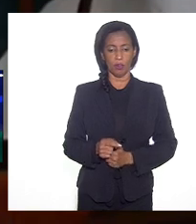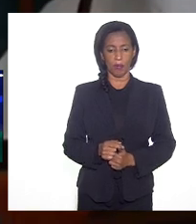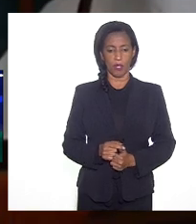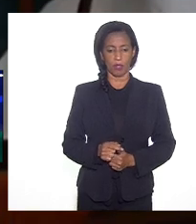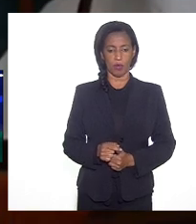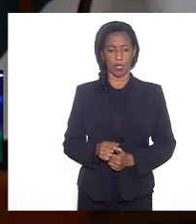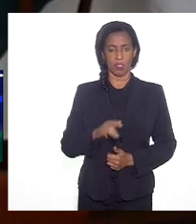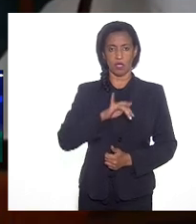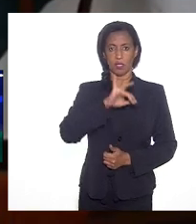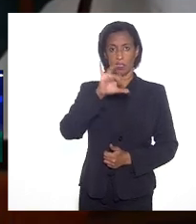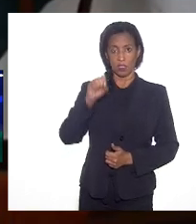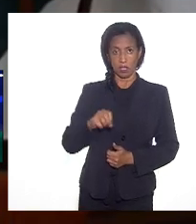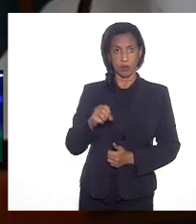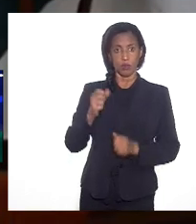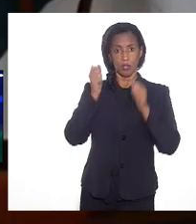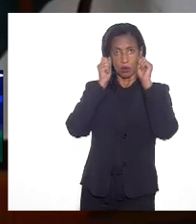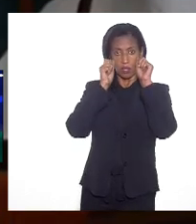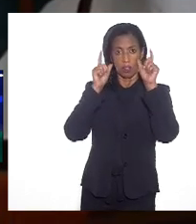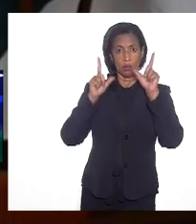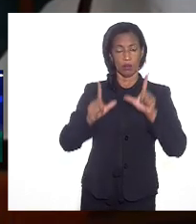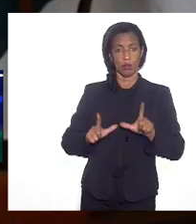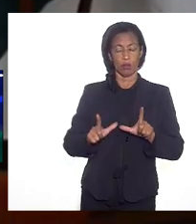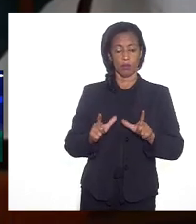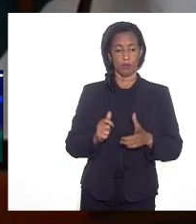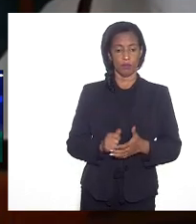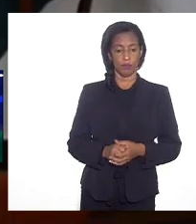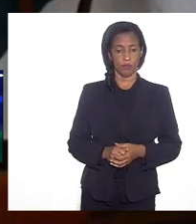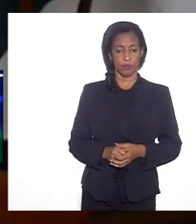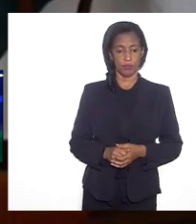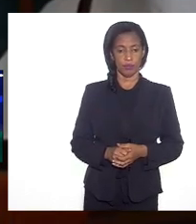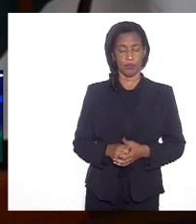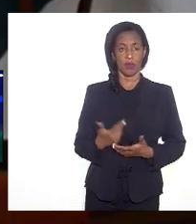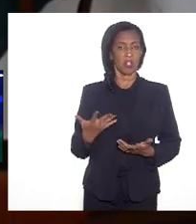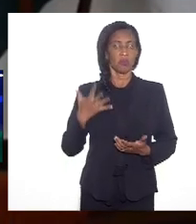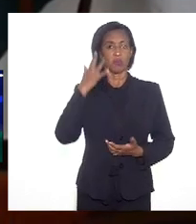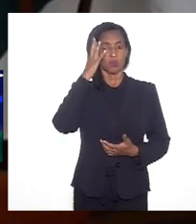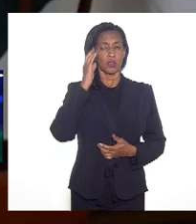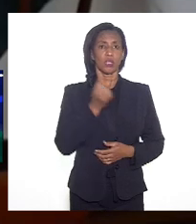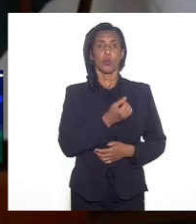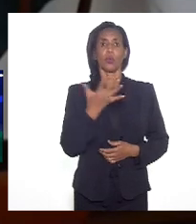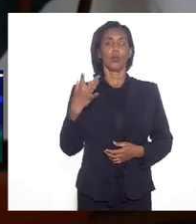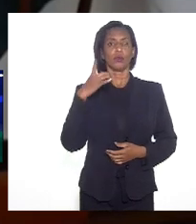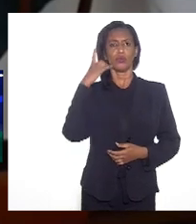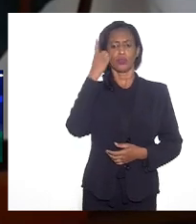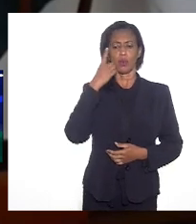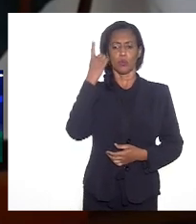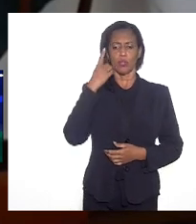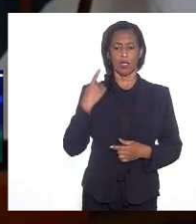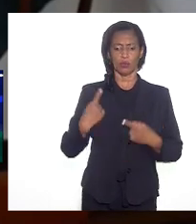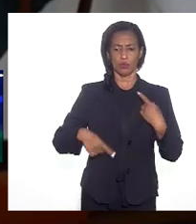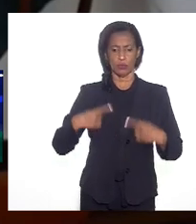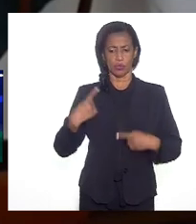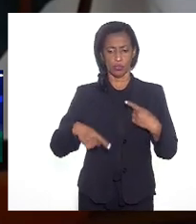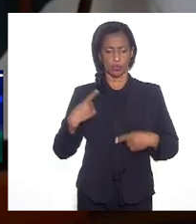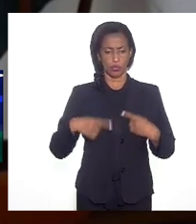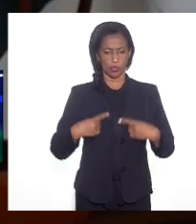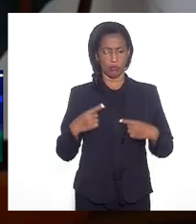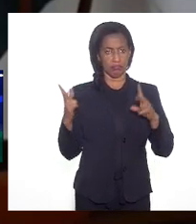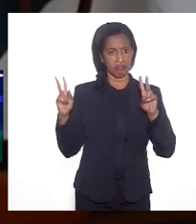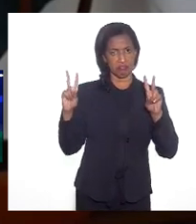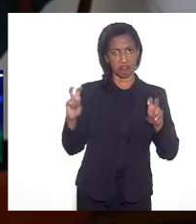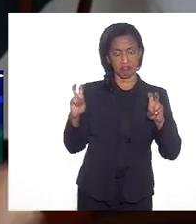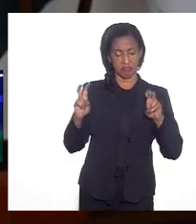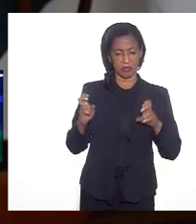Isso que nós temos que abrir os olhos. A gente passou aqui, foram não sei quantos deputados discutindo essa matéria.